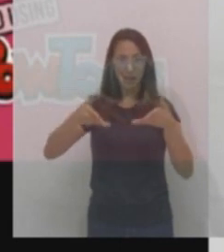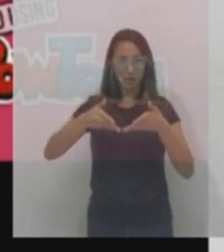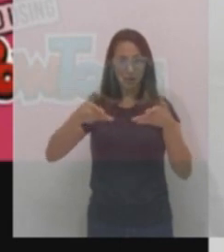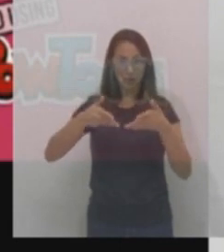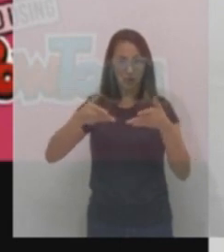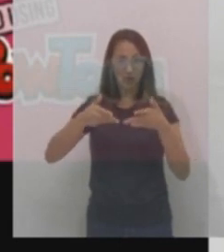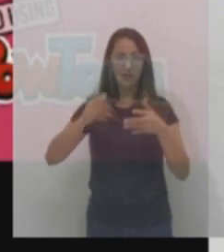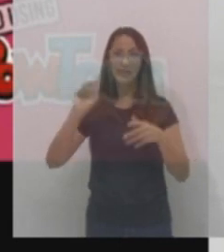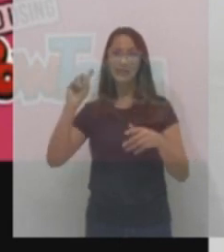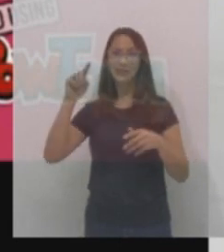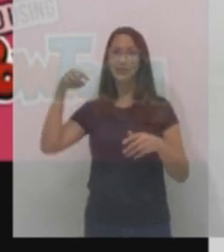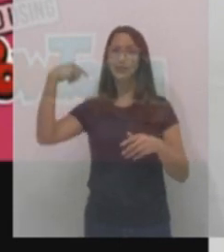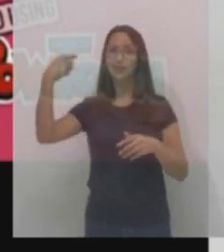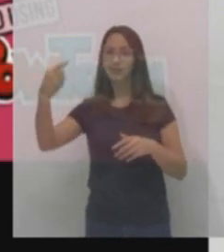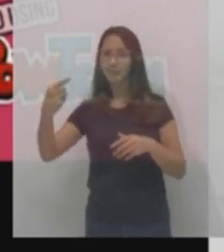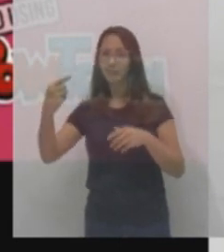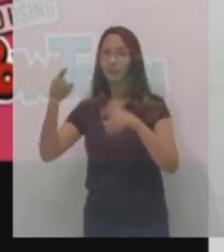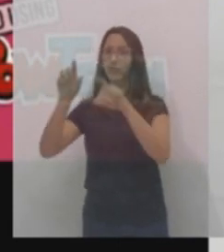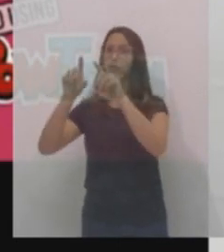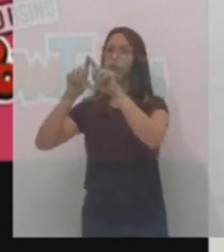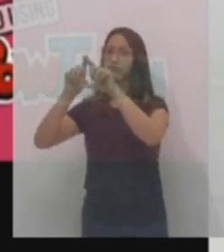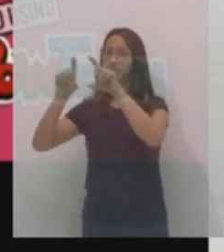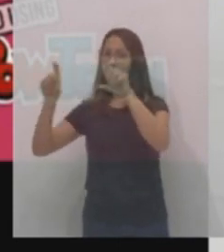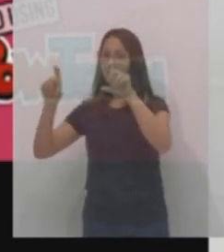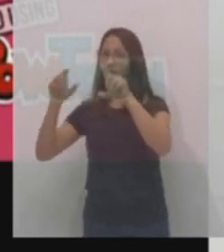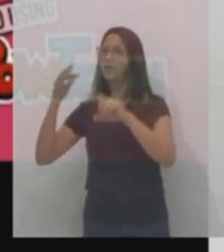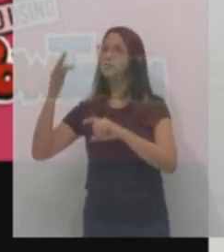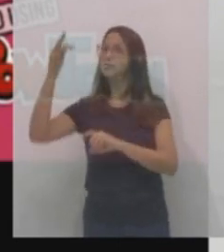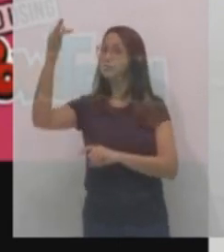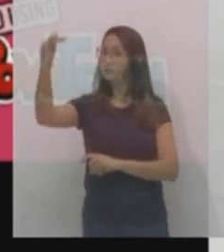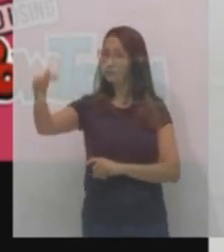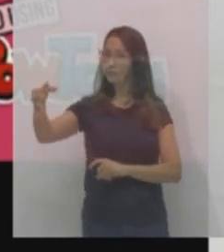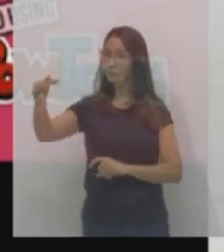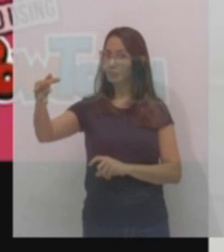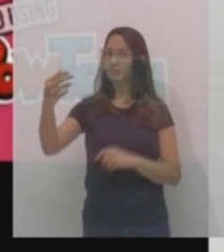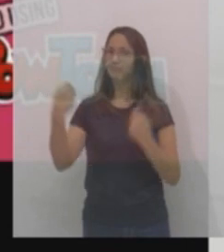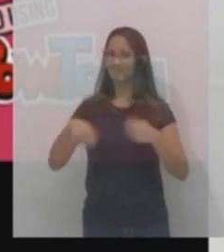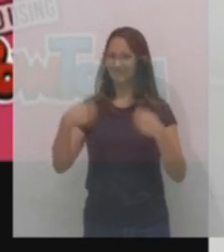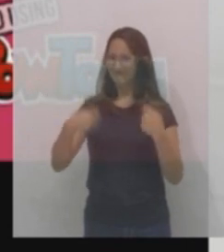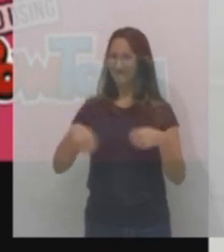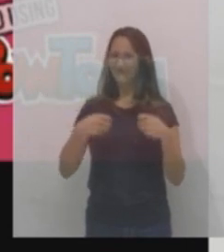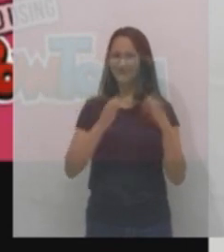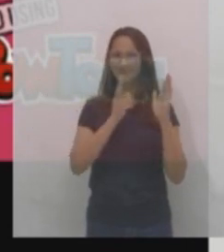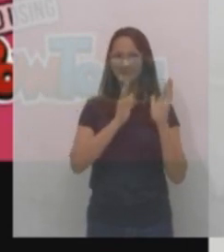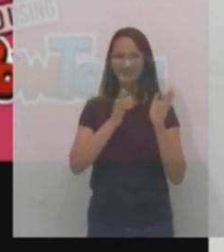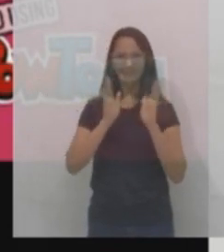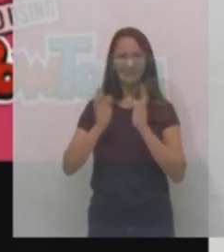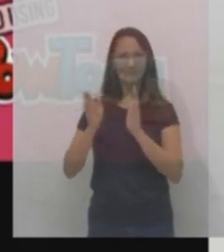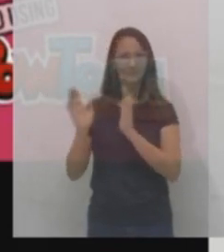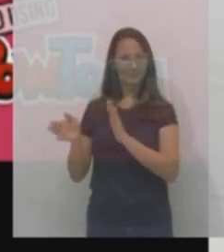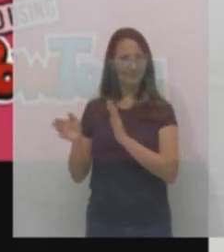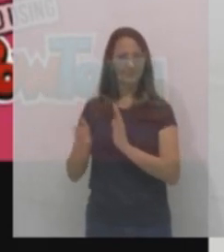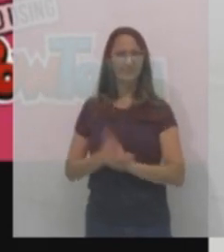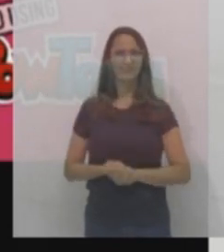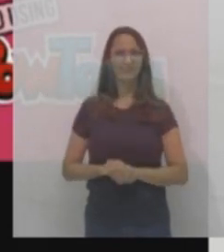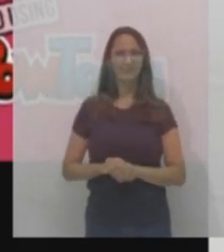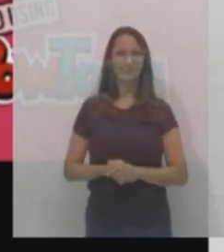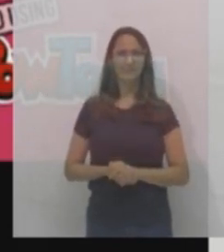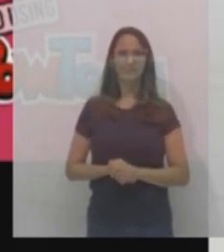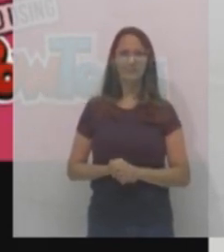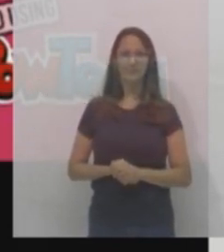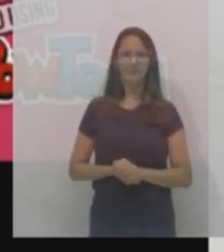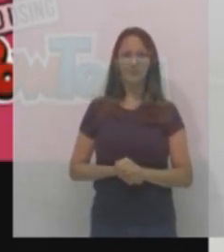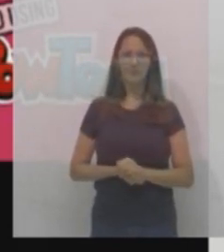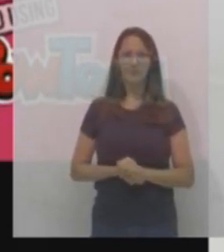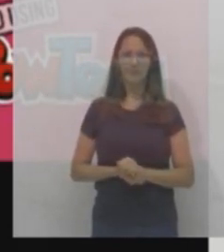com o will, que forma o futuro, tá? Seguido de um verbo. Exemplo, if the phone rings, I